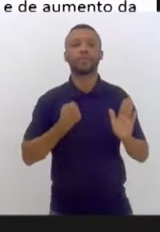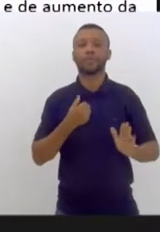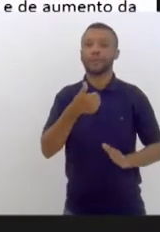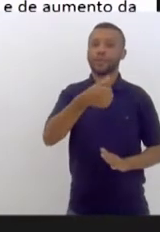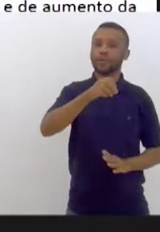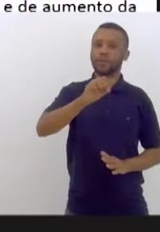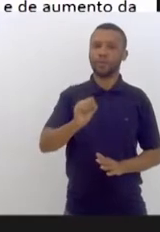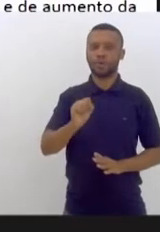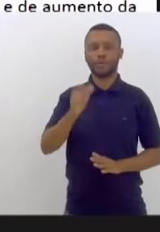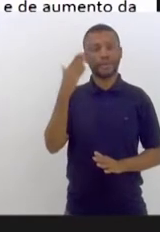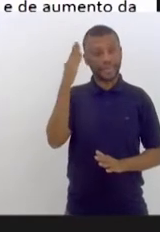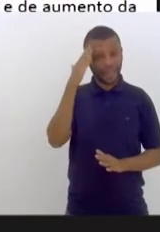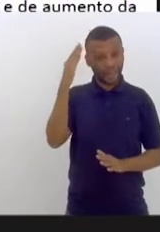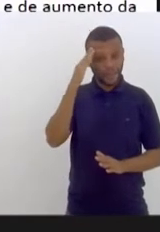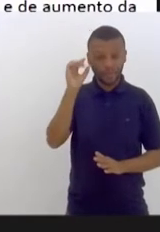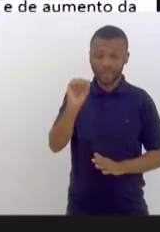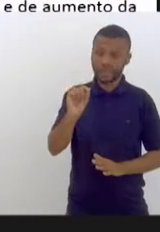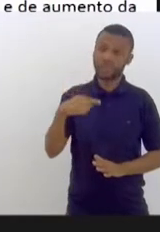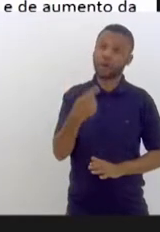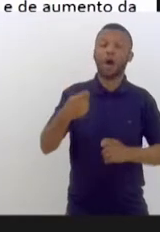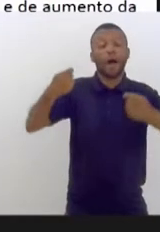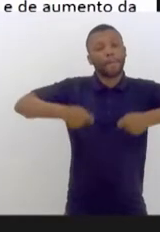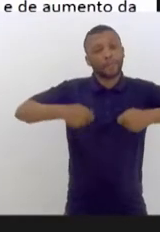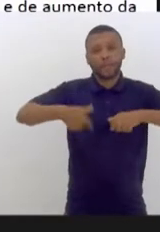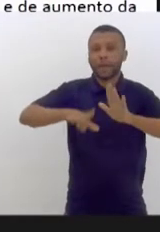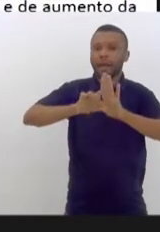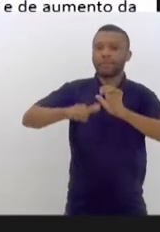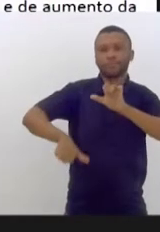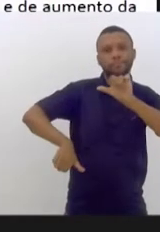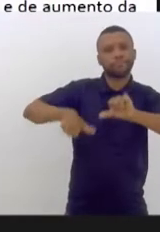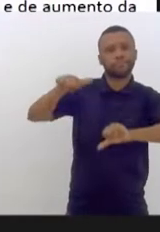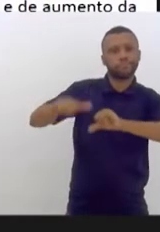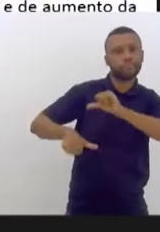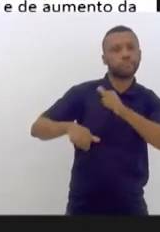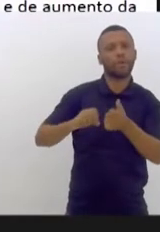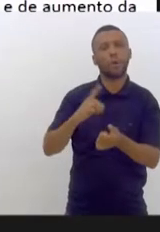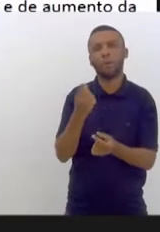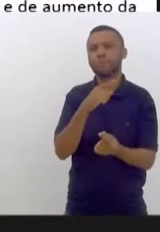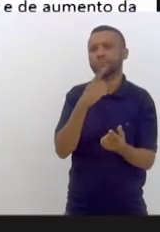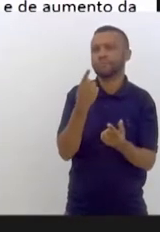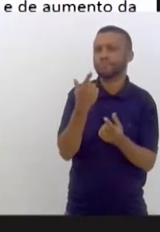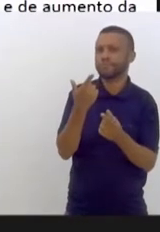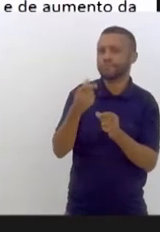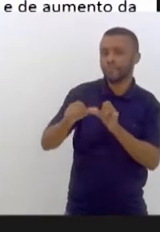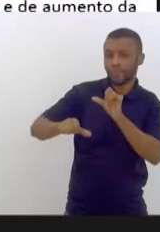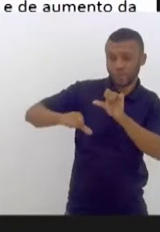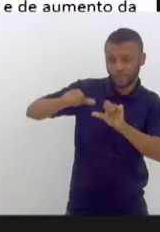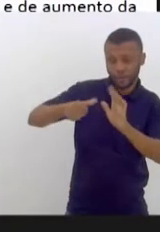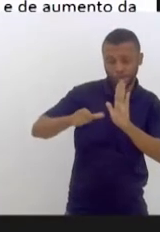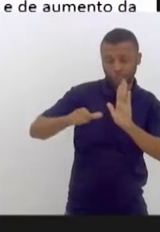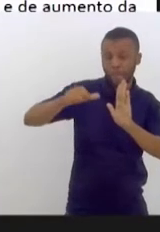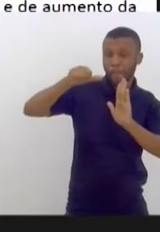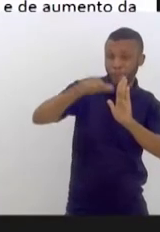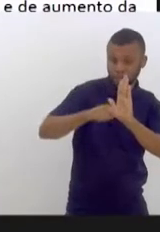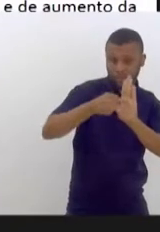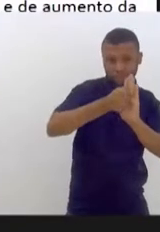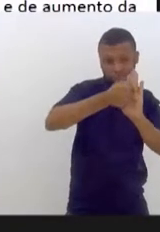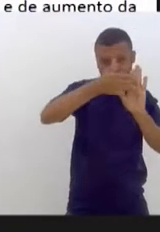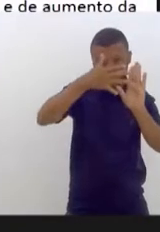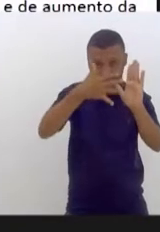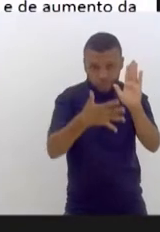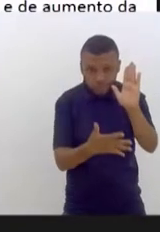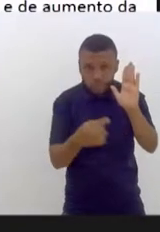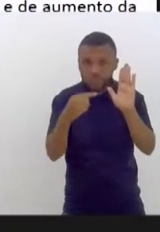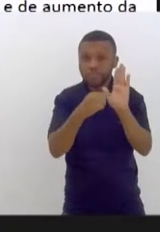e sabendo da necessidade de que a lei fosse alterada ou modificada, a repartição, e até brigando pela